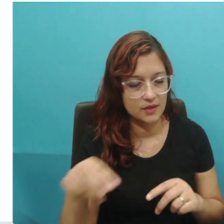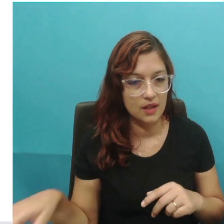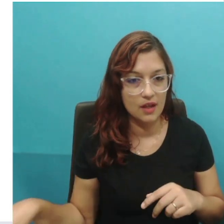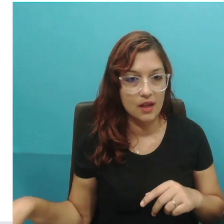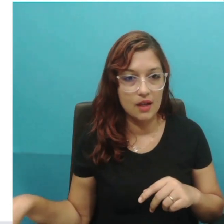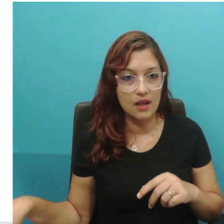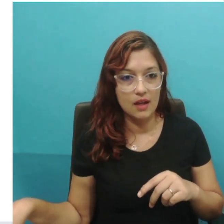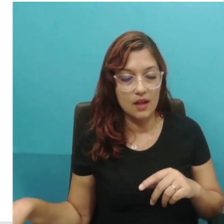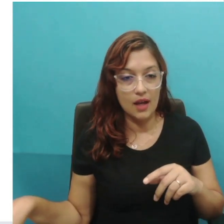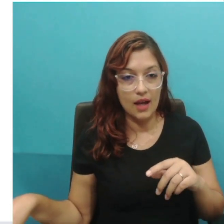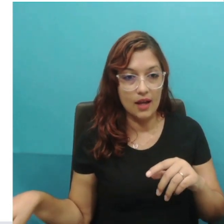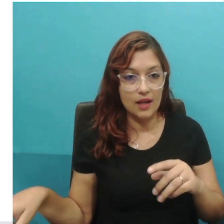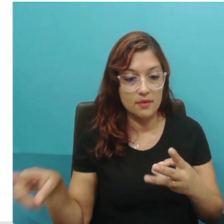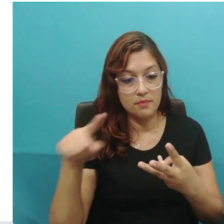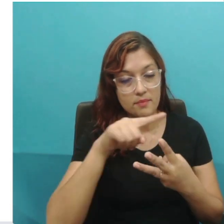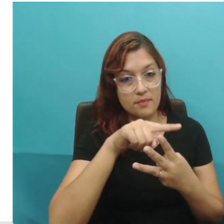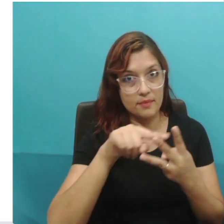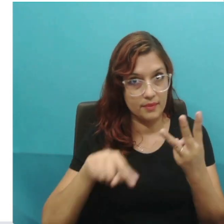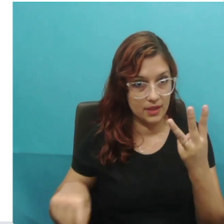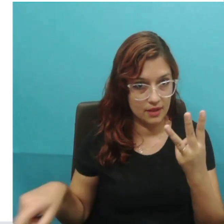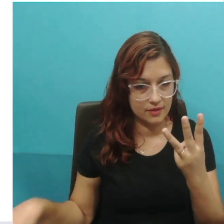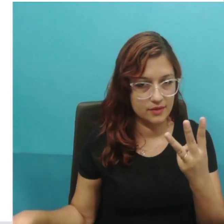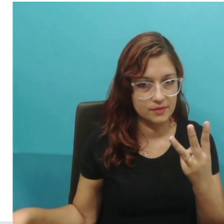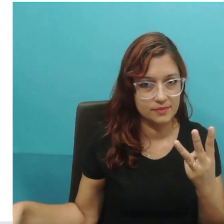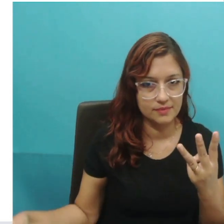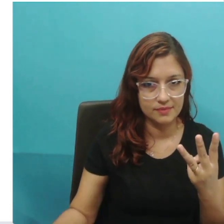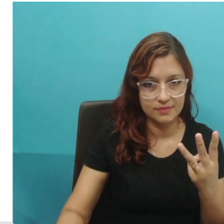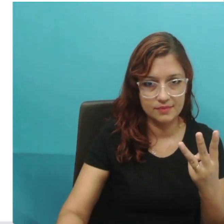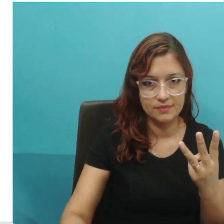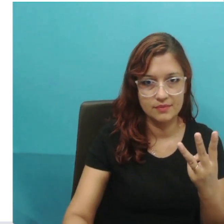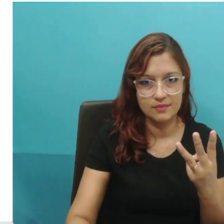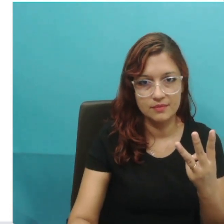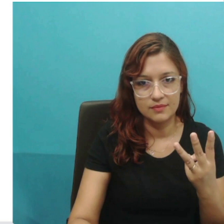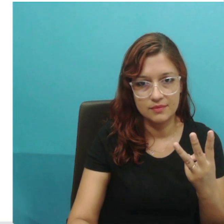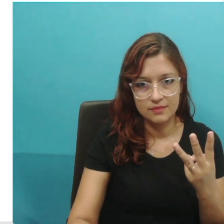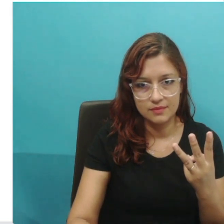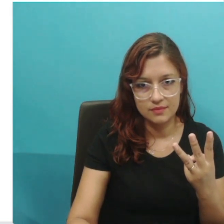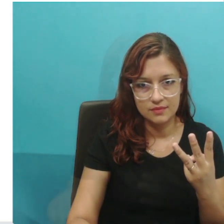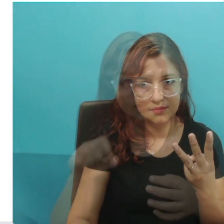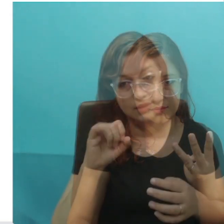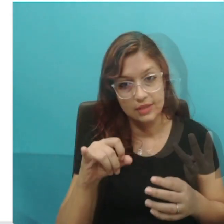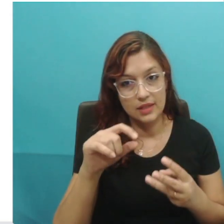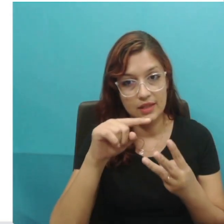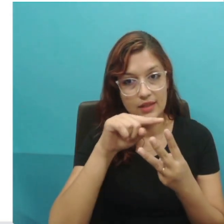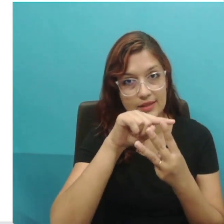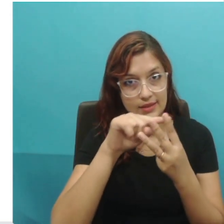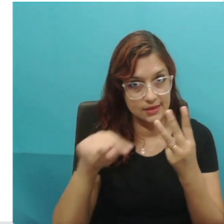Quando ele está junto desse pronome indefinido, é que ele se torna um pronome relativo.